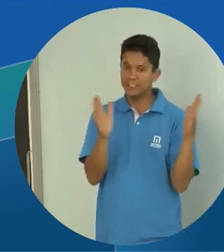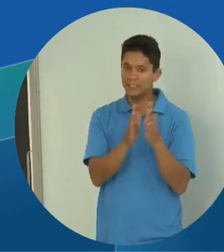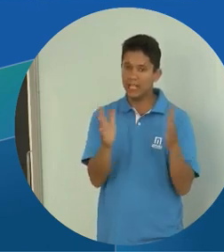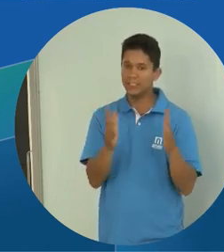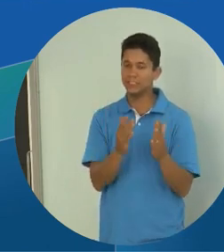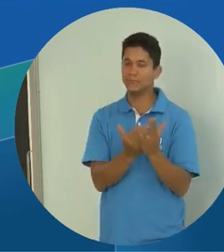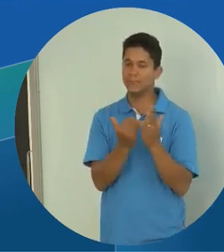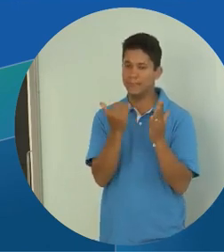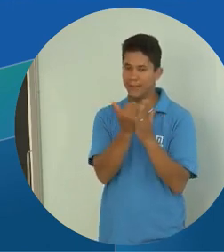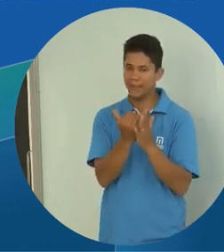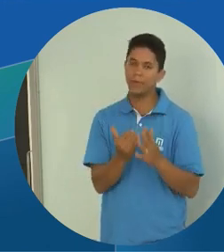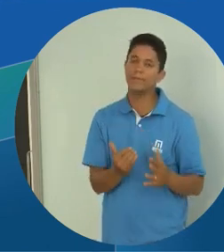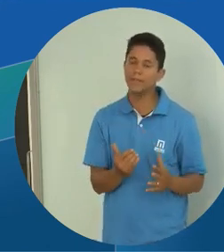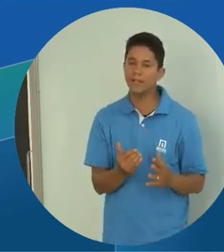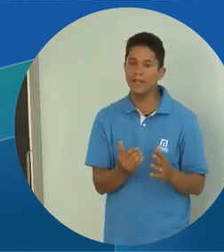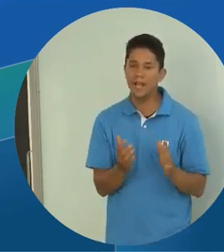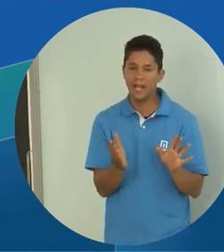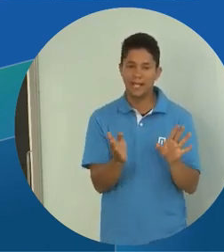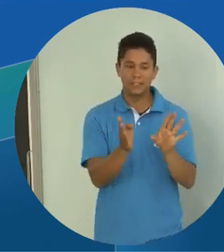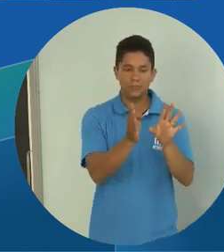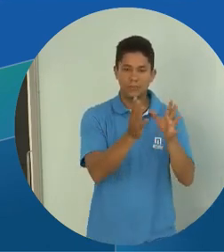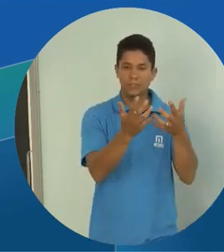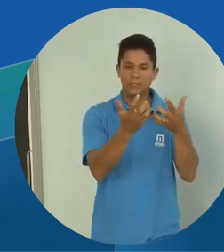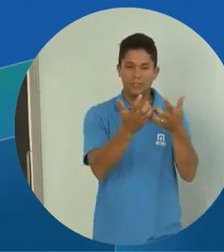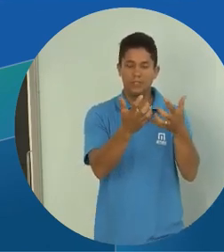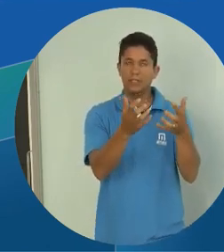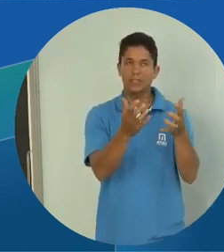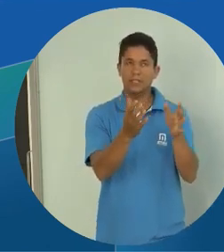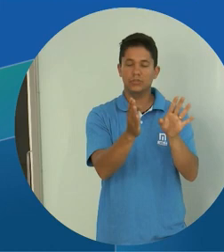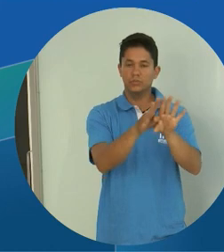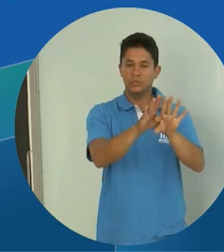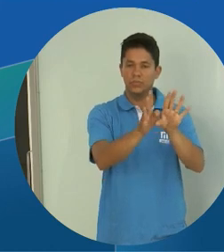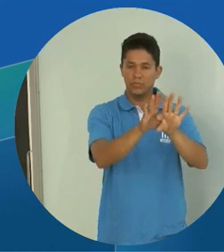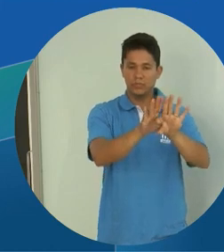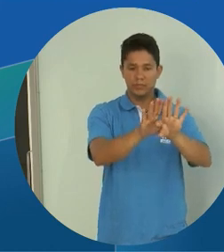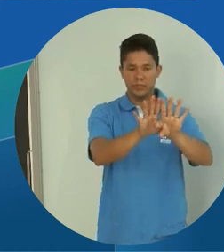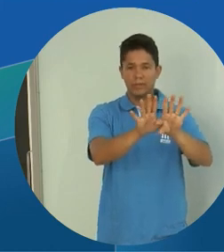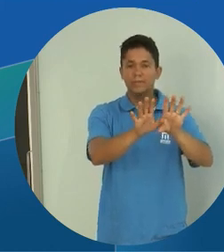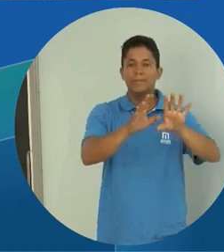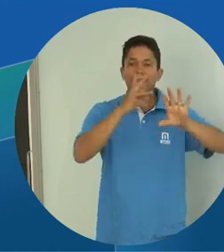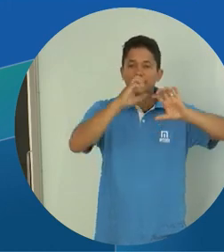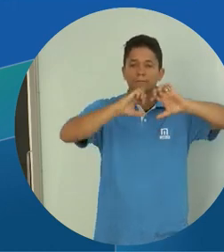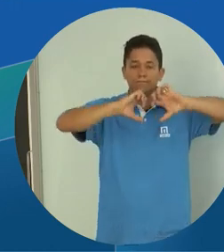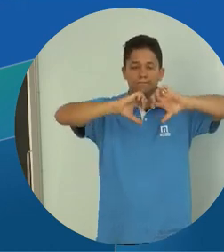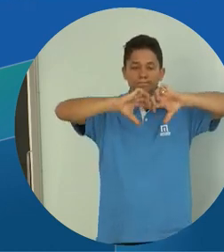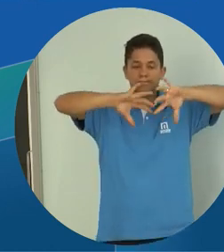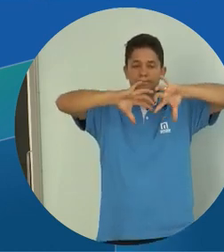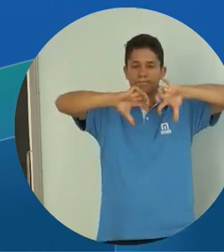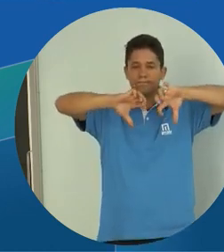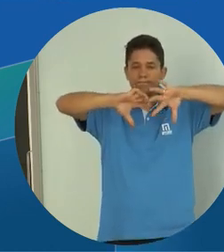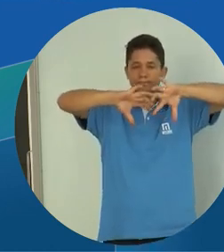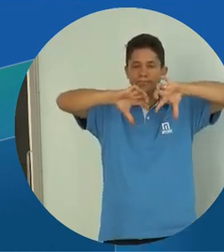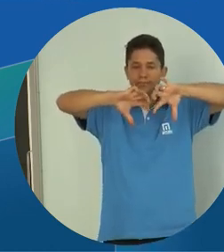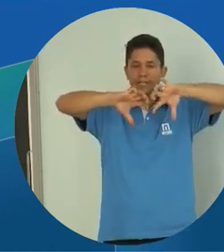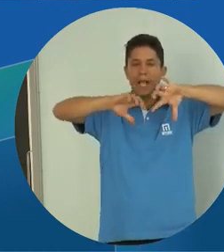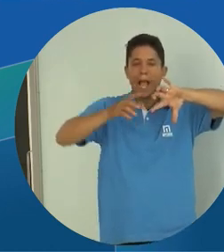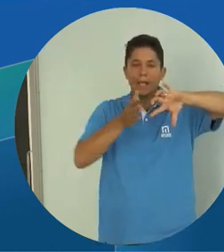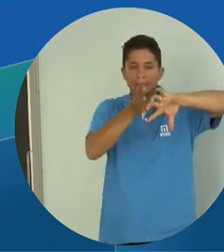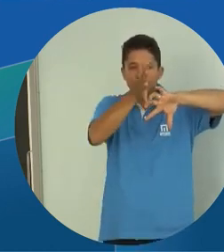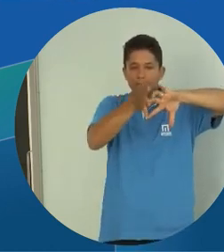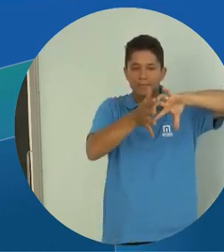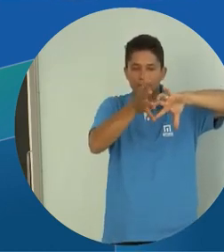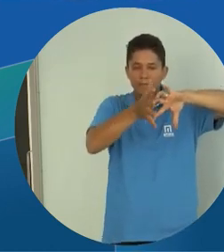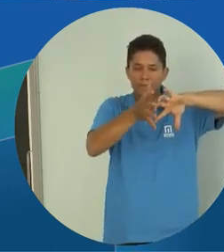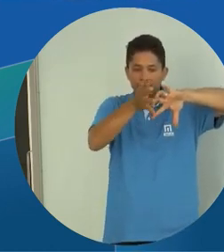que na junta de dilatação impermeabiliza e trabalha junto com a junta, né, permite que a junta trabalhe, evitando fissuras e